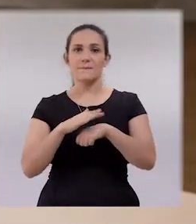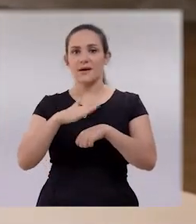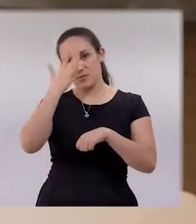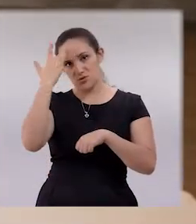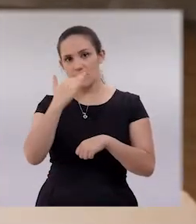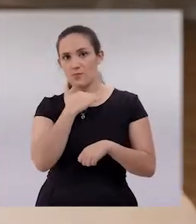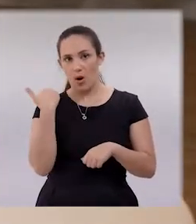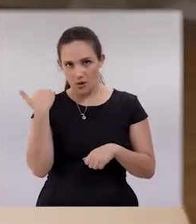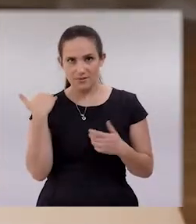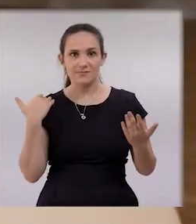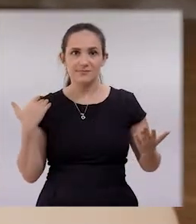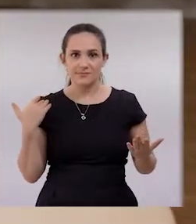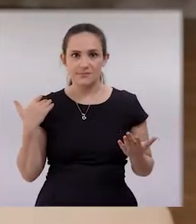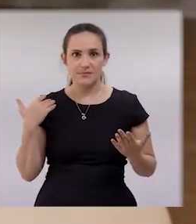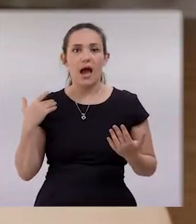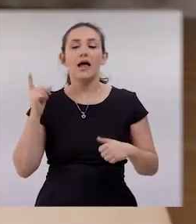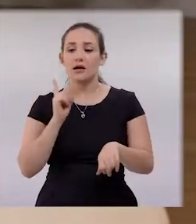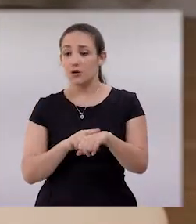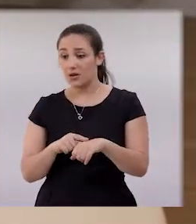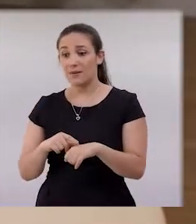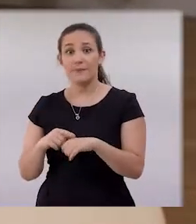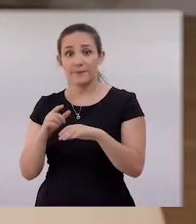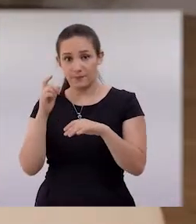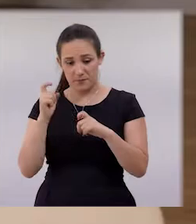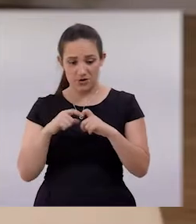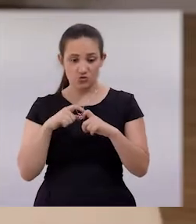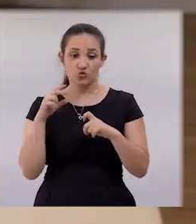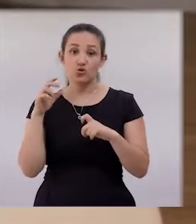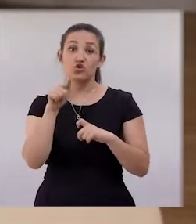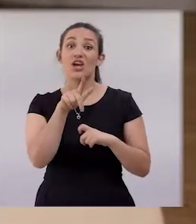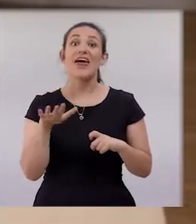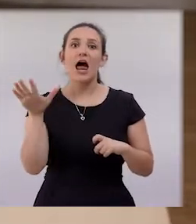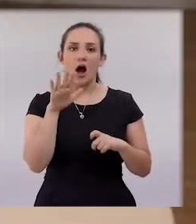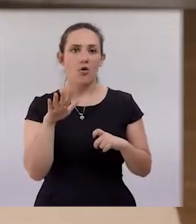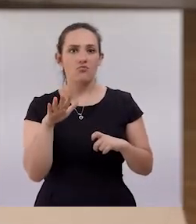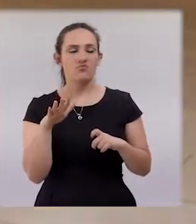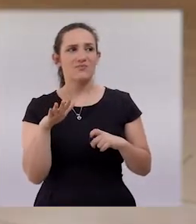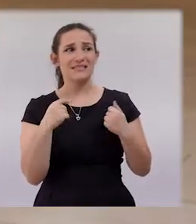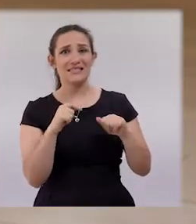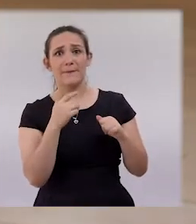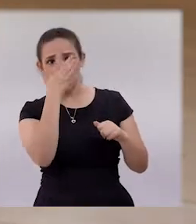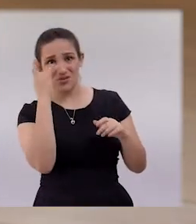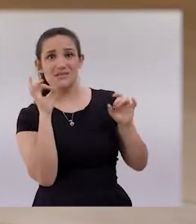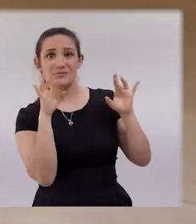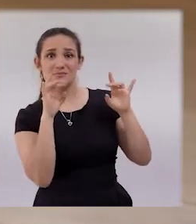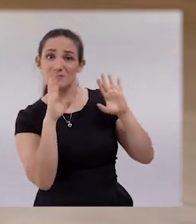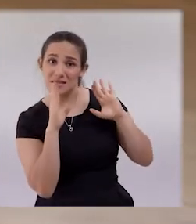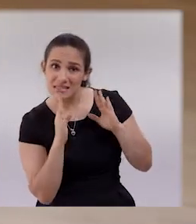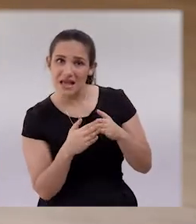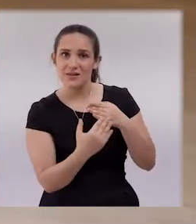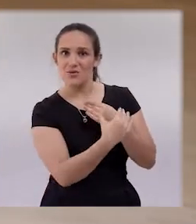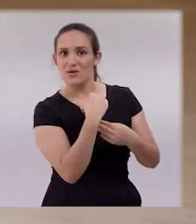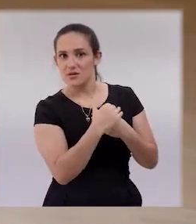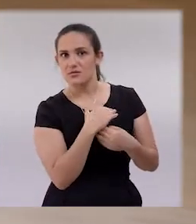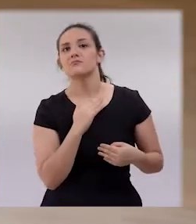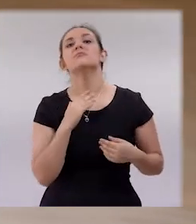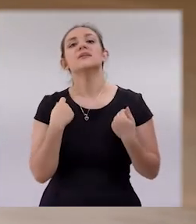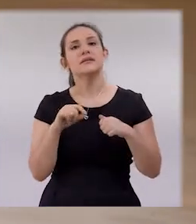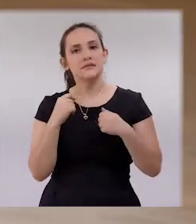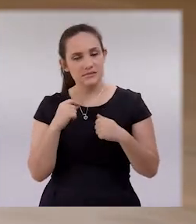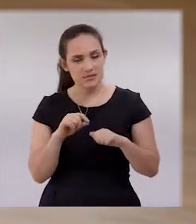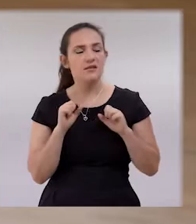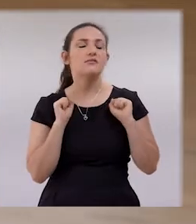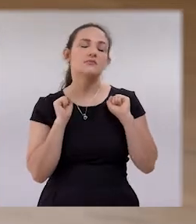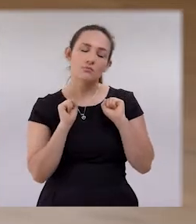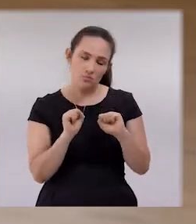no Brasil e no mundo. Então, esses dois sistemas já funcionam amplamente, inclusive dentro do próprio sistema Apvida, com mais de 21